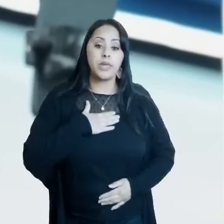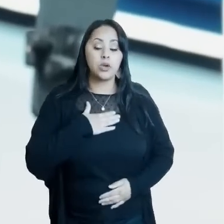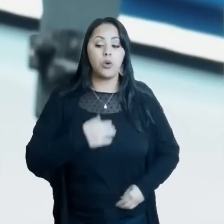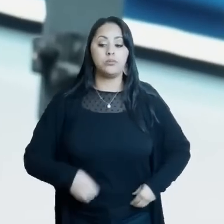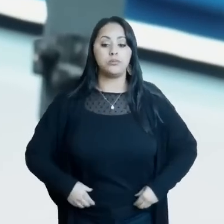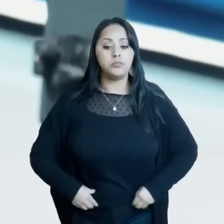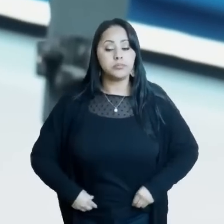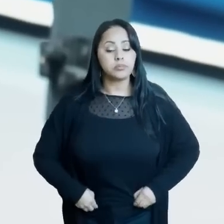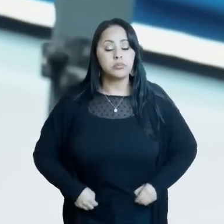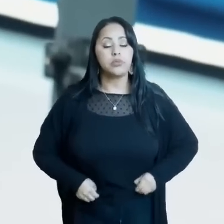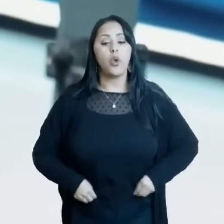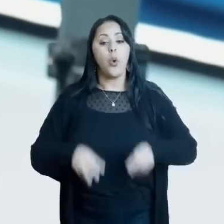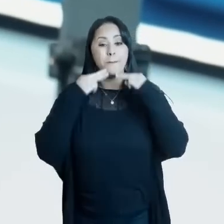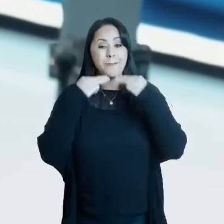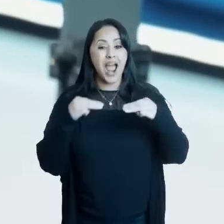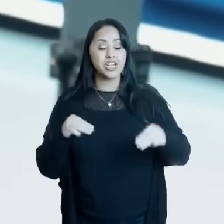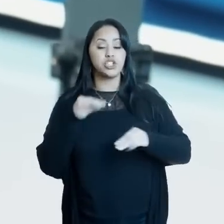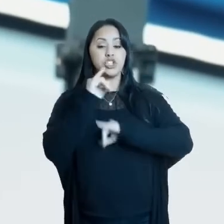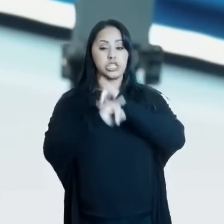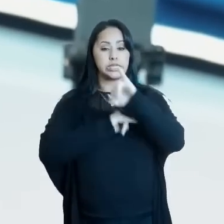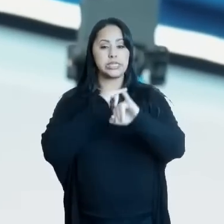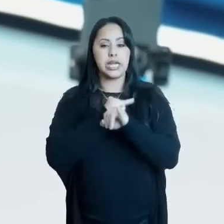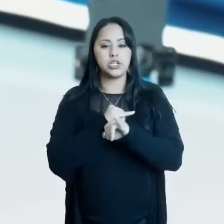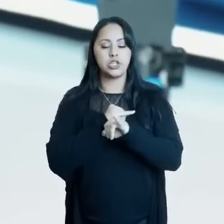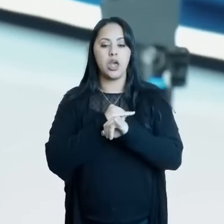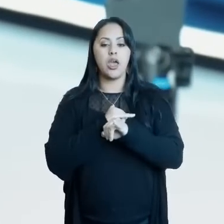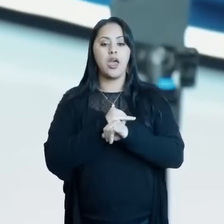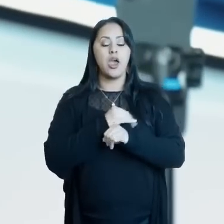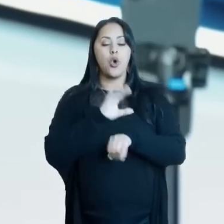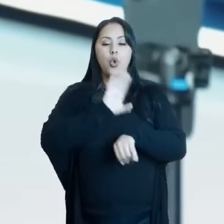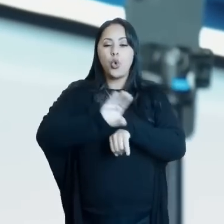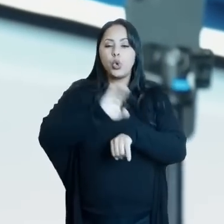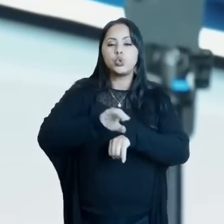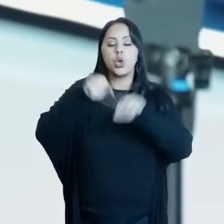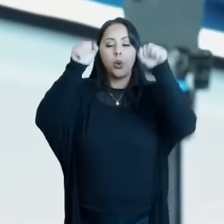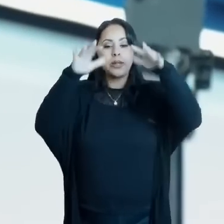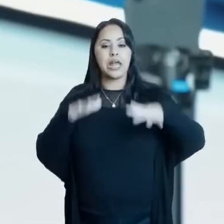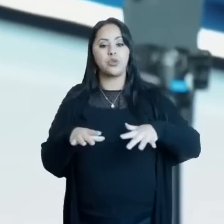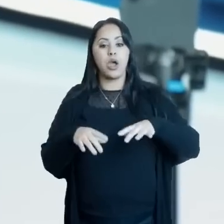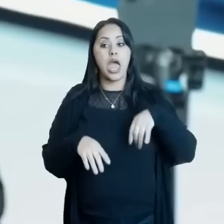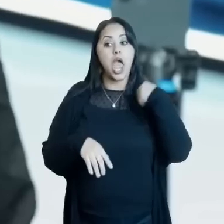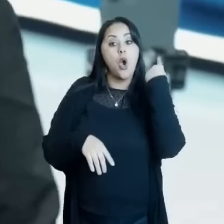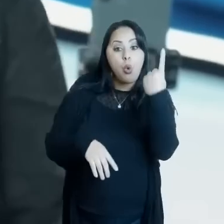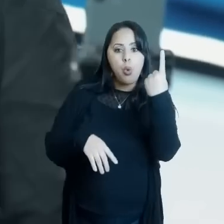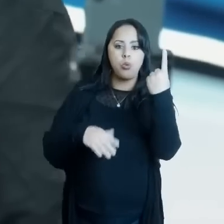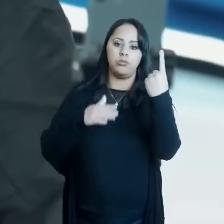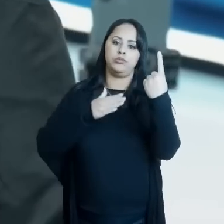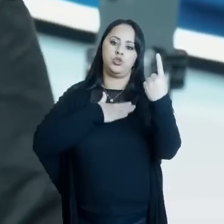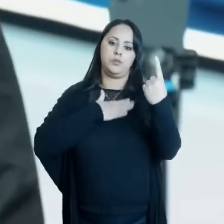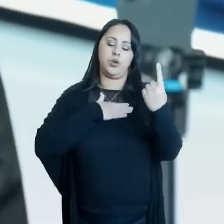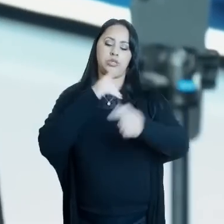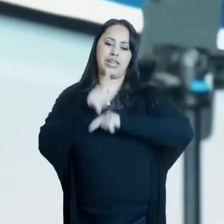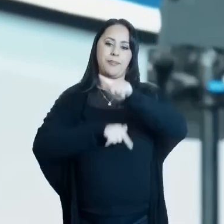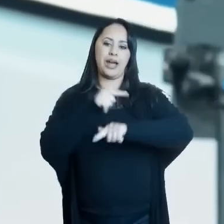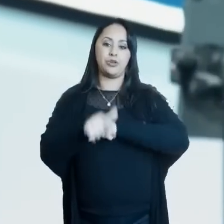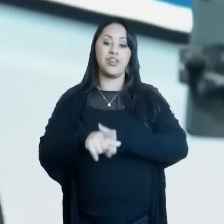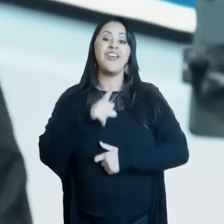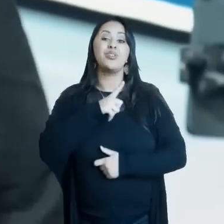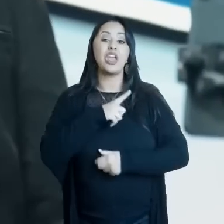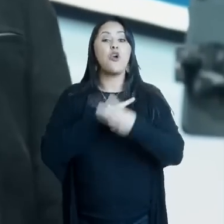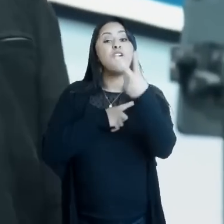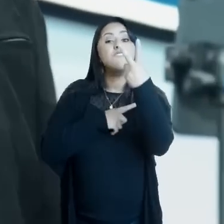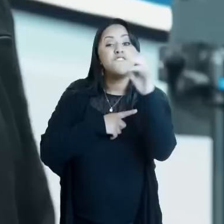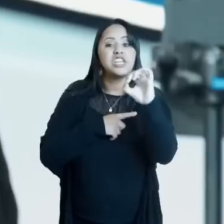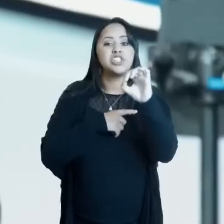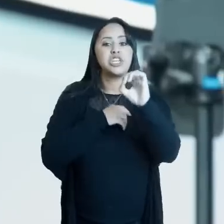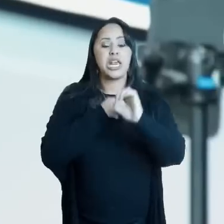marketing digital, o Iluminado, é um dos meus negócios, tá? Eu tenho 20 empresas mesmo, vocês veem.